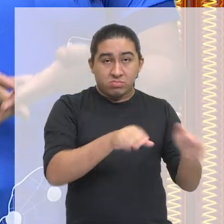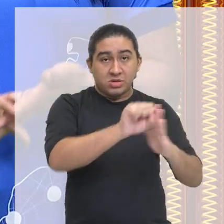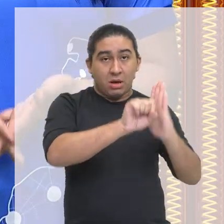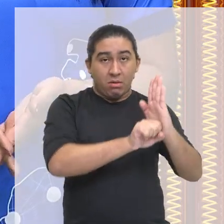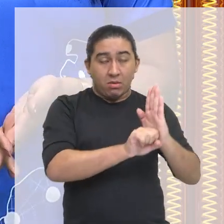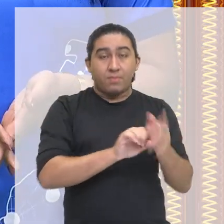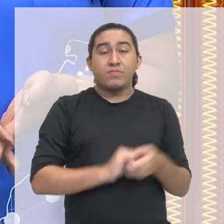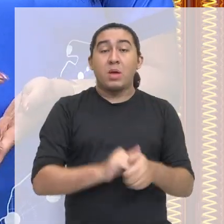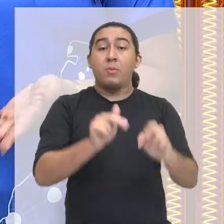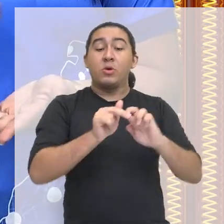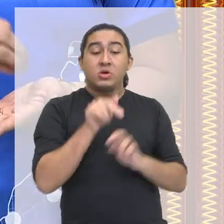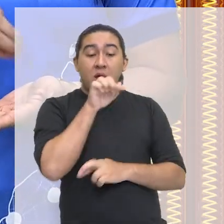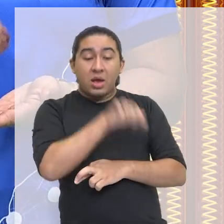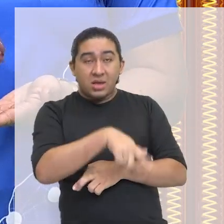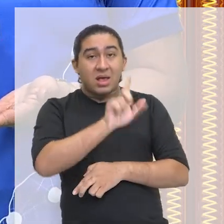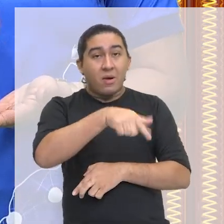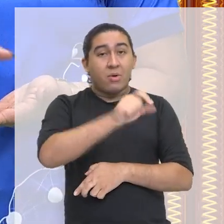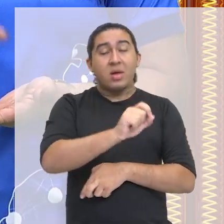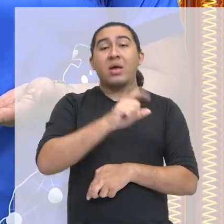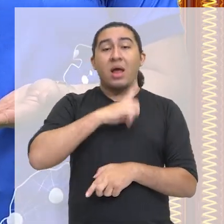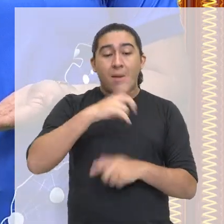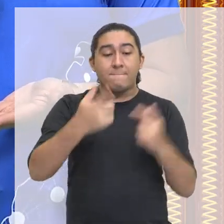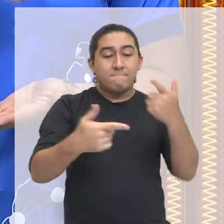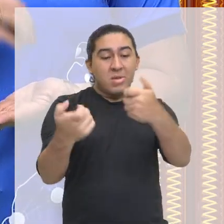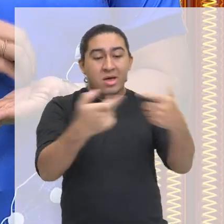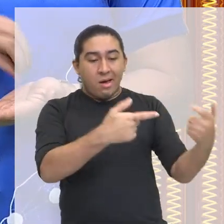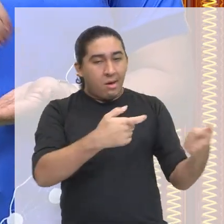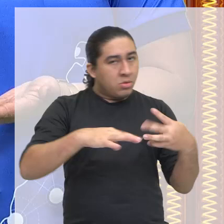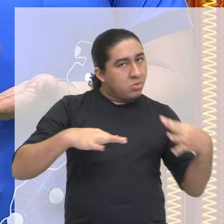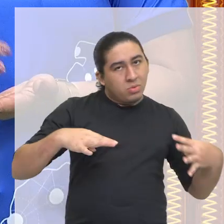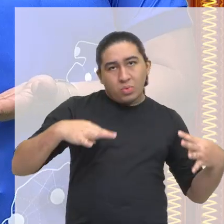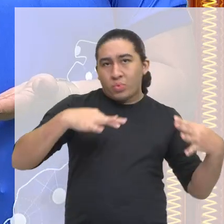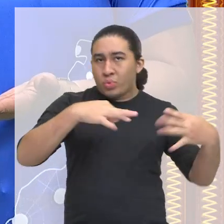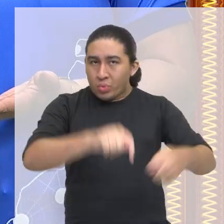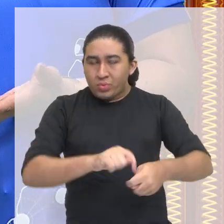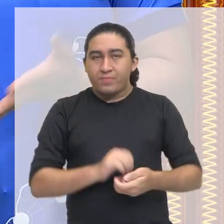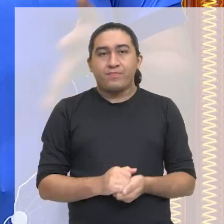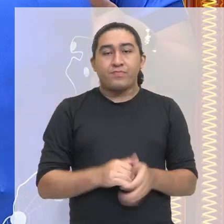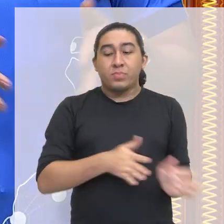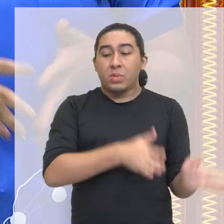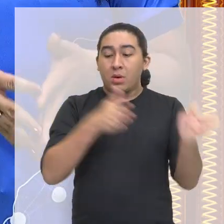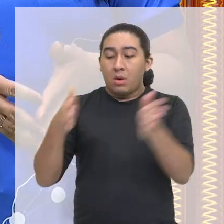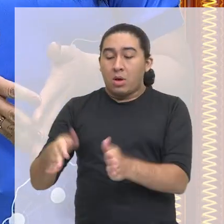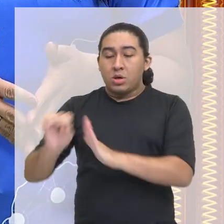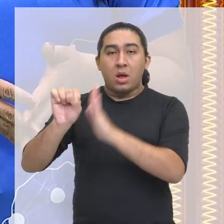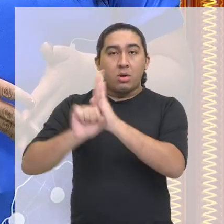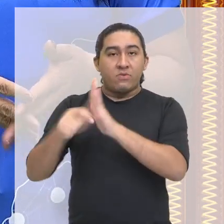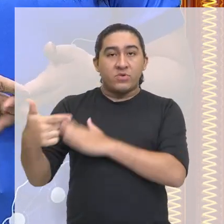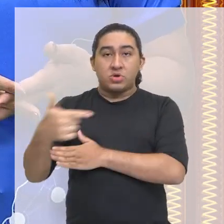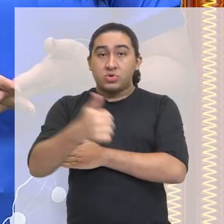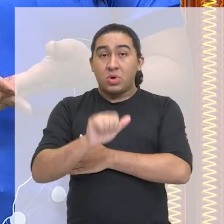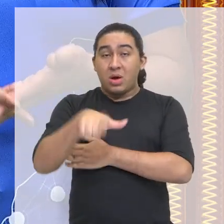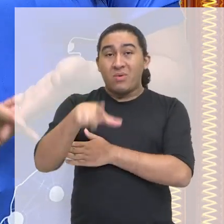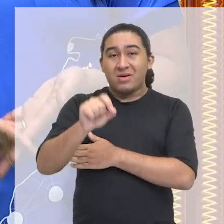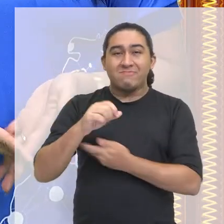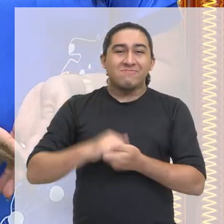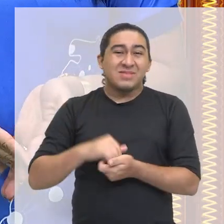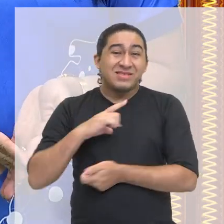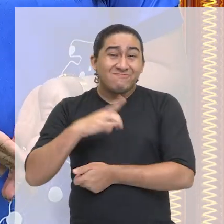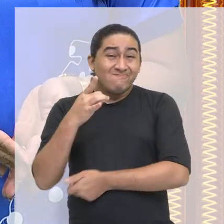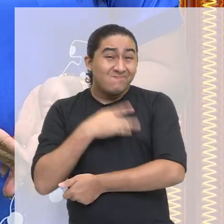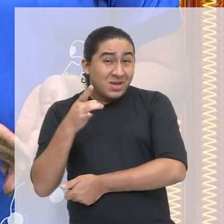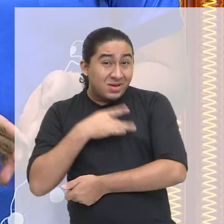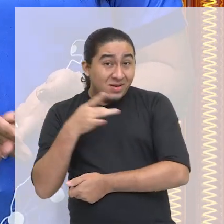isso que, para muitos historiadores, o século XX é conhecido como a Era da Guerra Total. O século XXI é conhecido como a